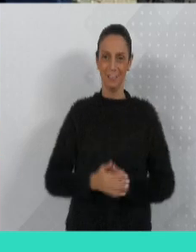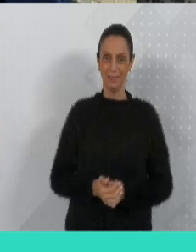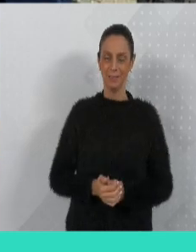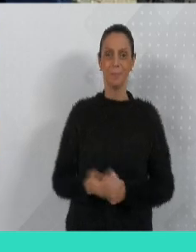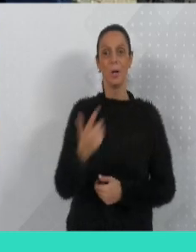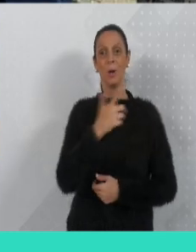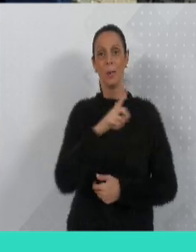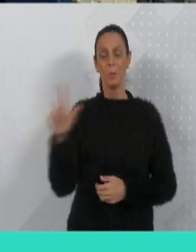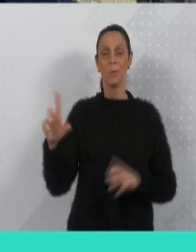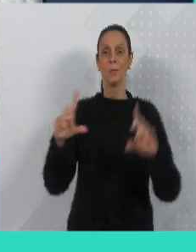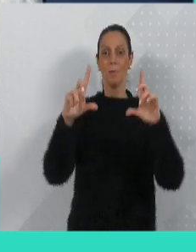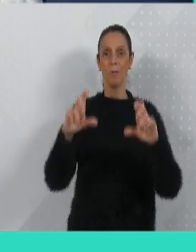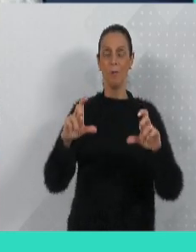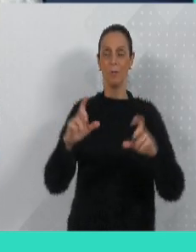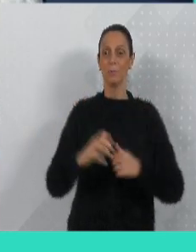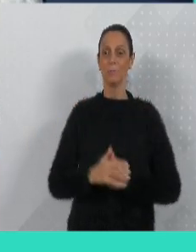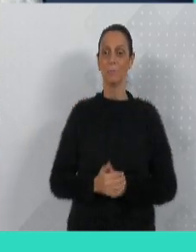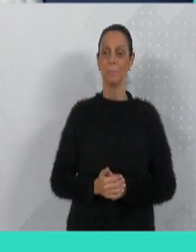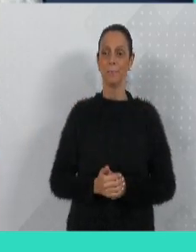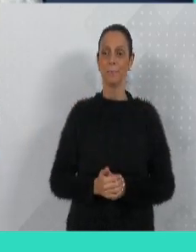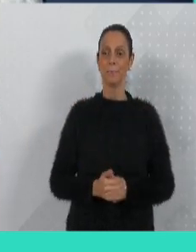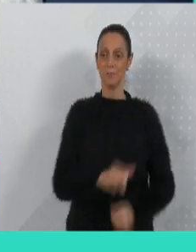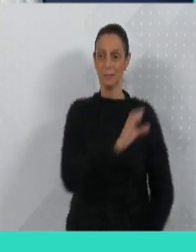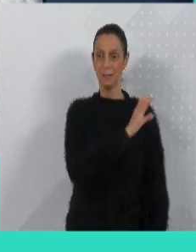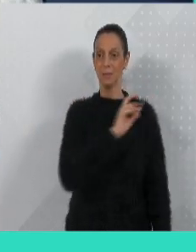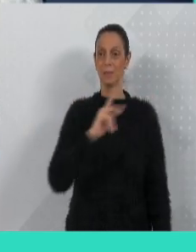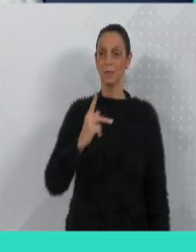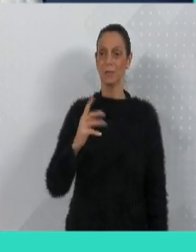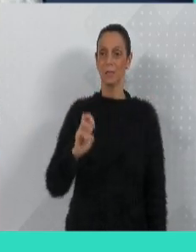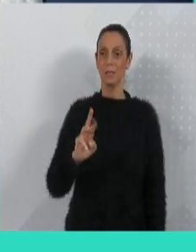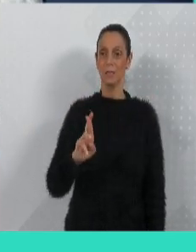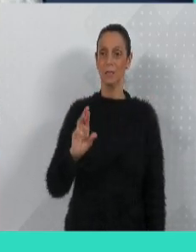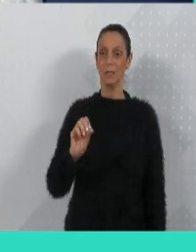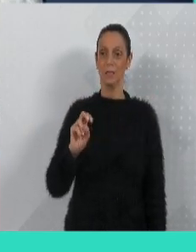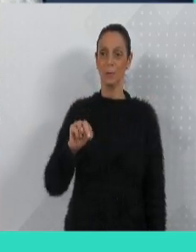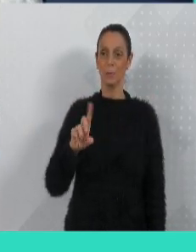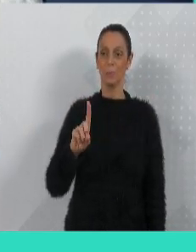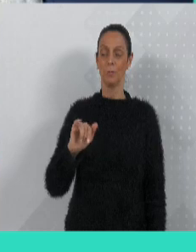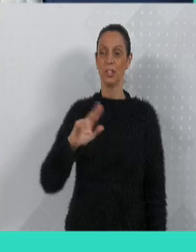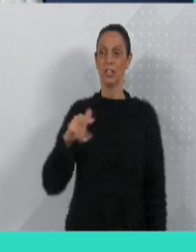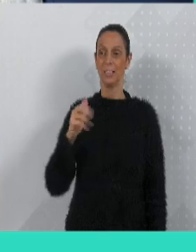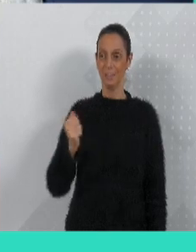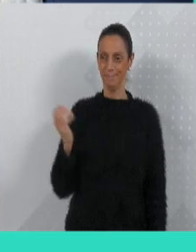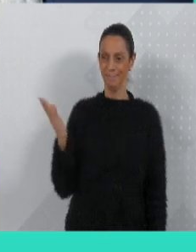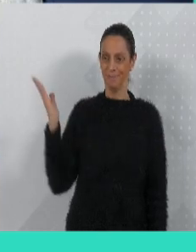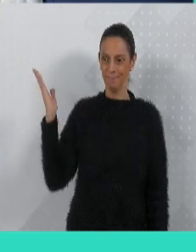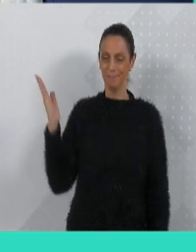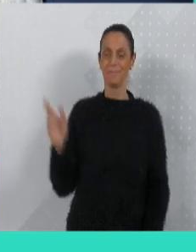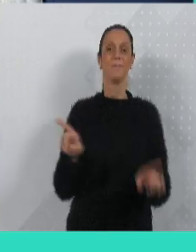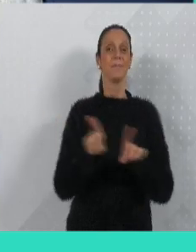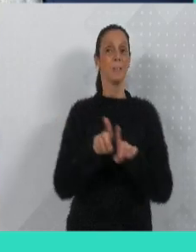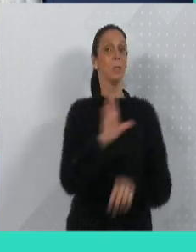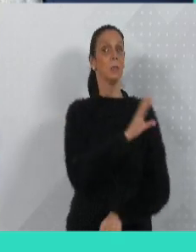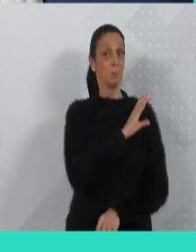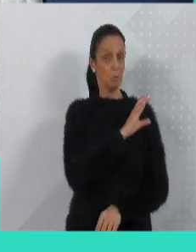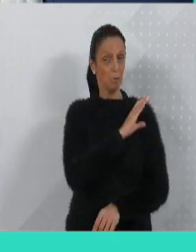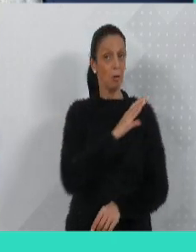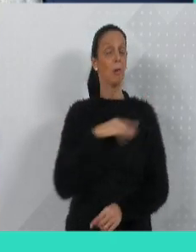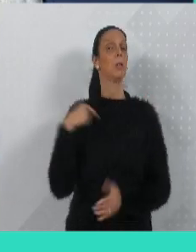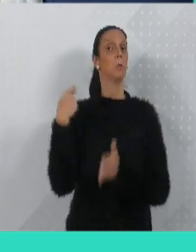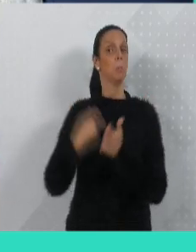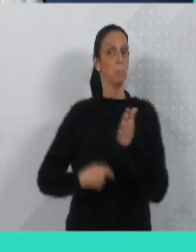aí Ali A C Herondina Helena Silva tá que também é uma uma creche guerreira